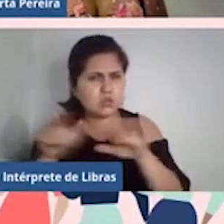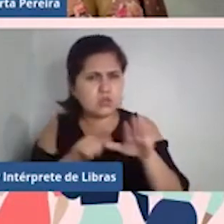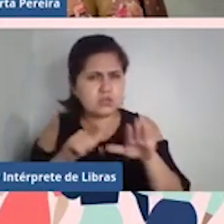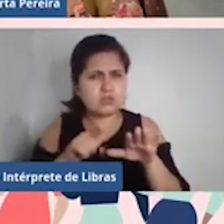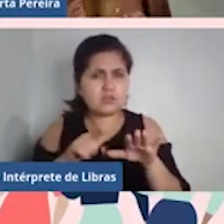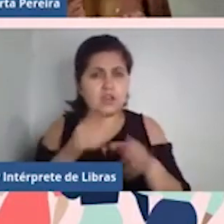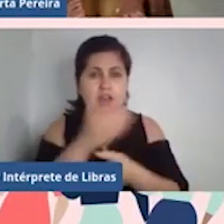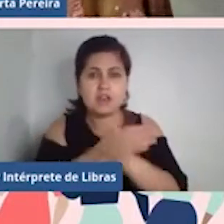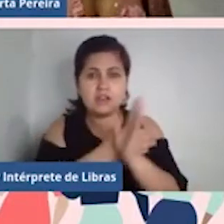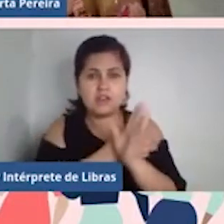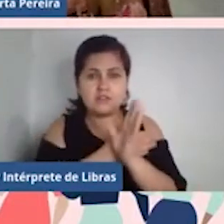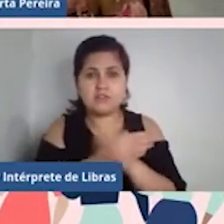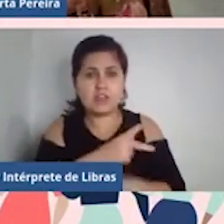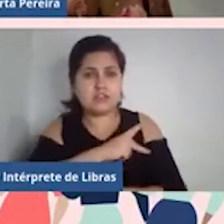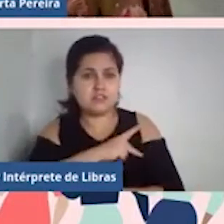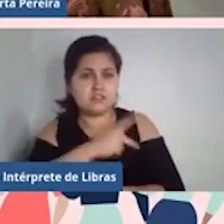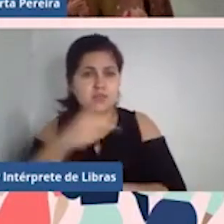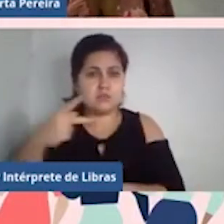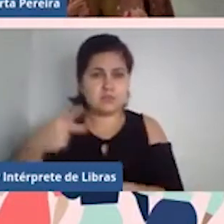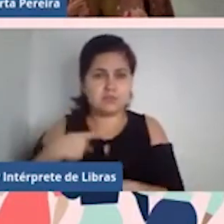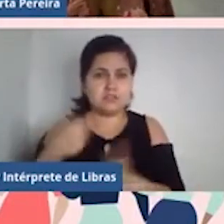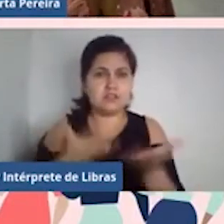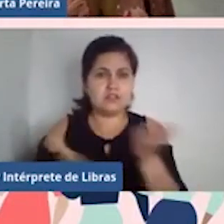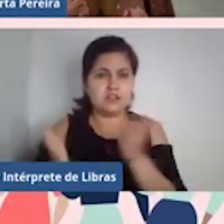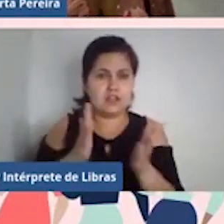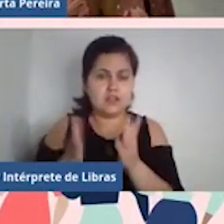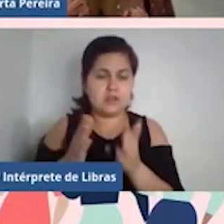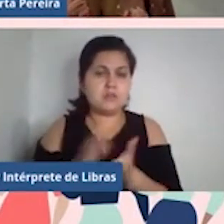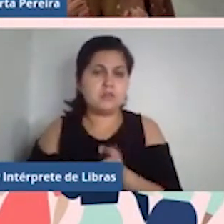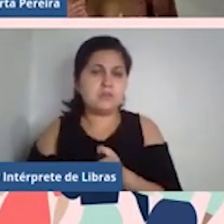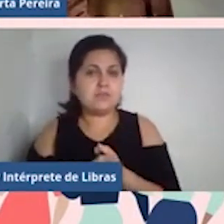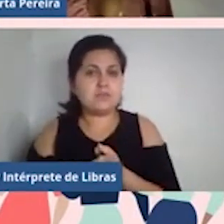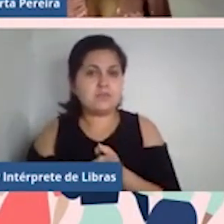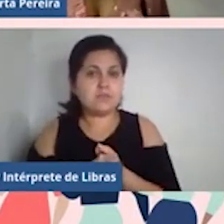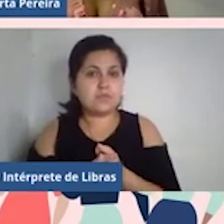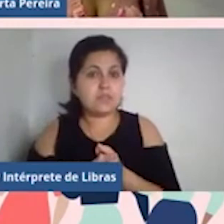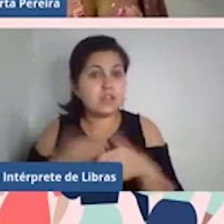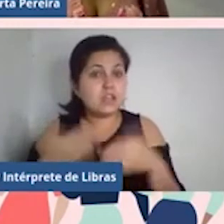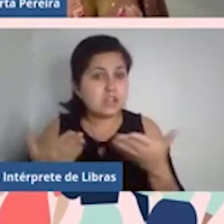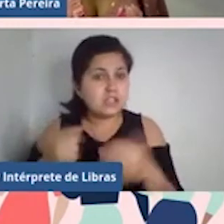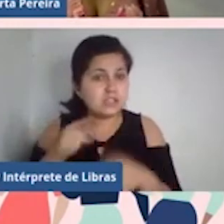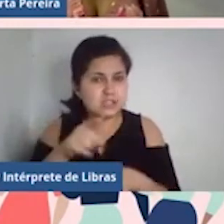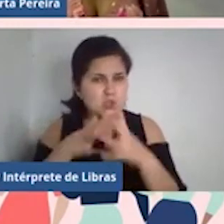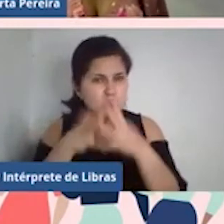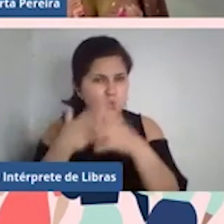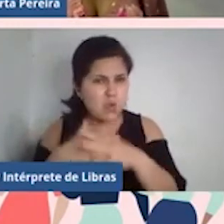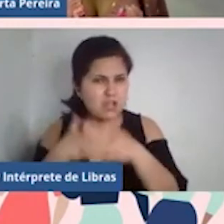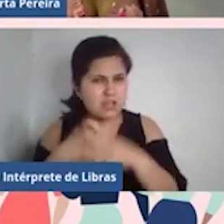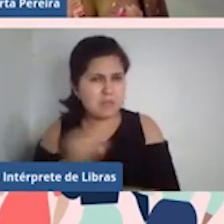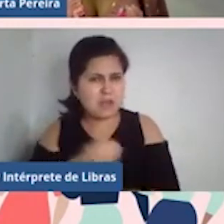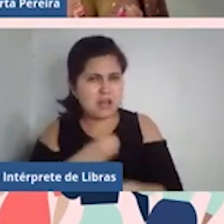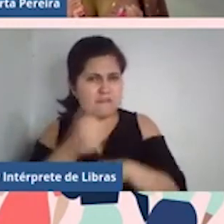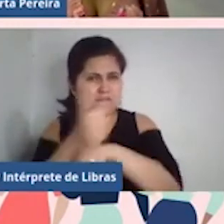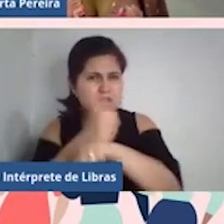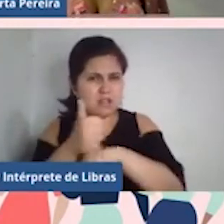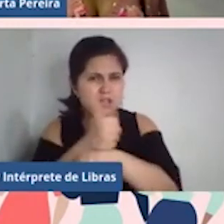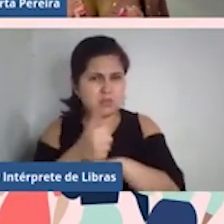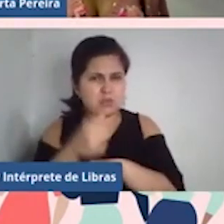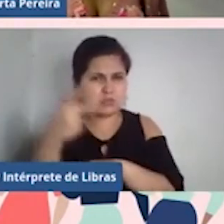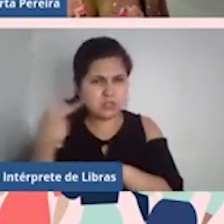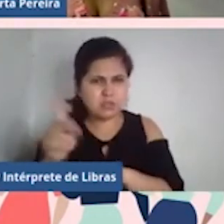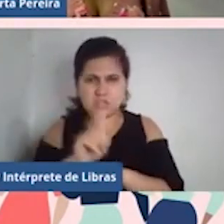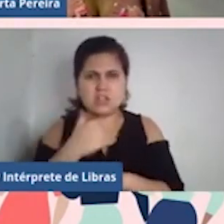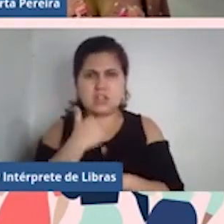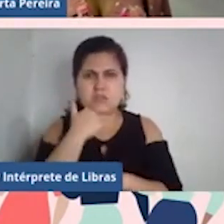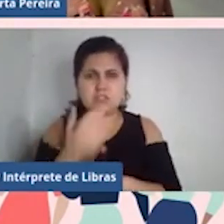ela viaja com um presidente, que eu atendia na época, o presidente da FEComércio, e se tu atrapalhar a vida profissional dela, tu não serve para ela.